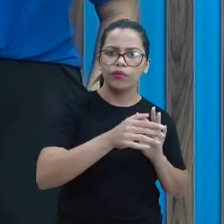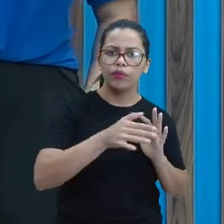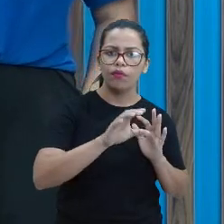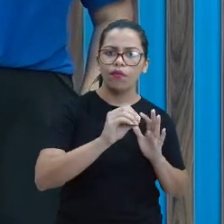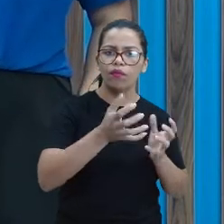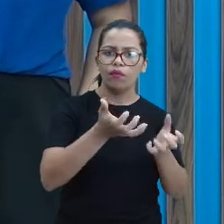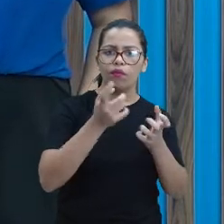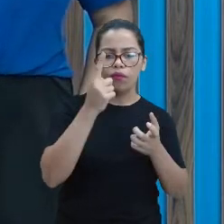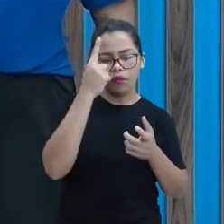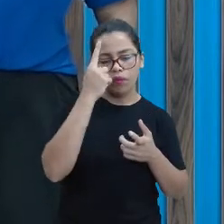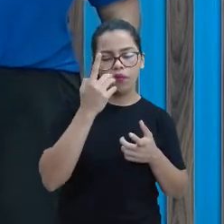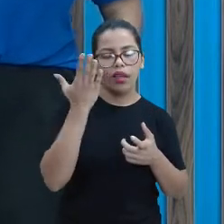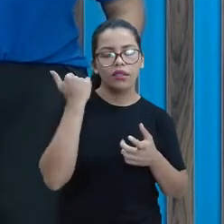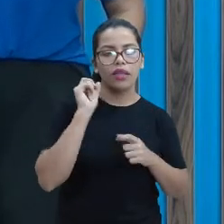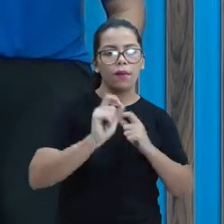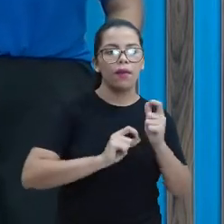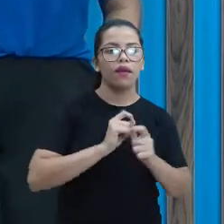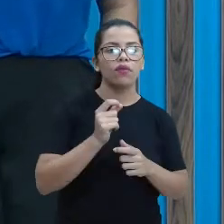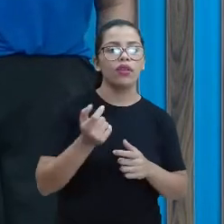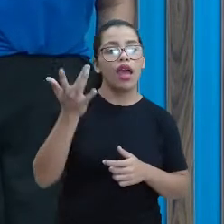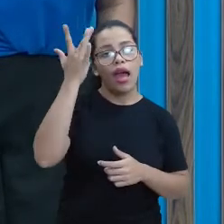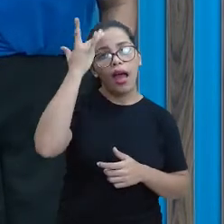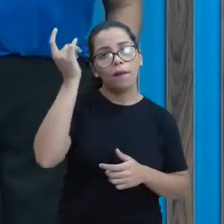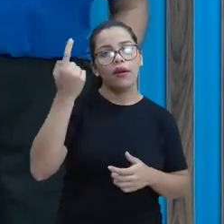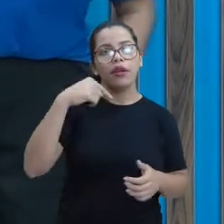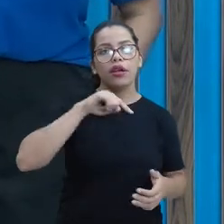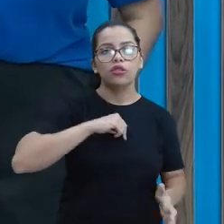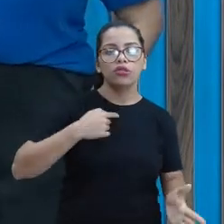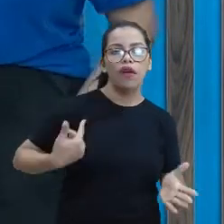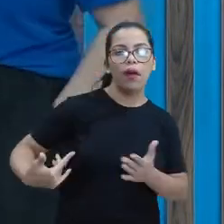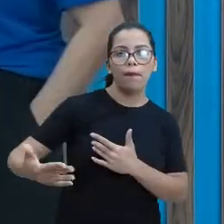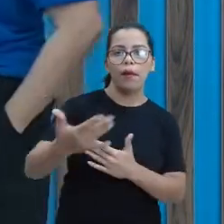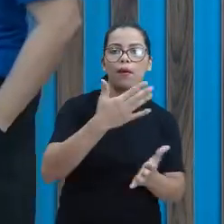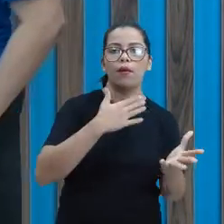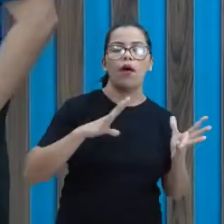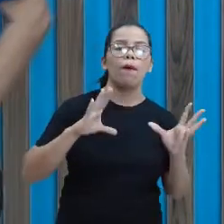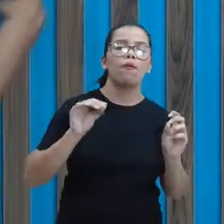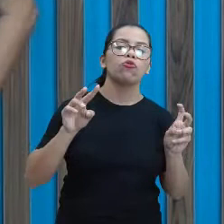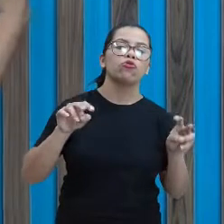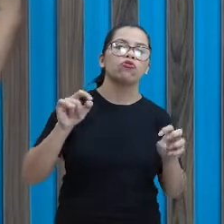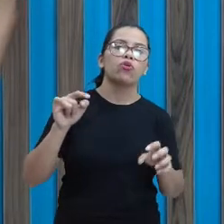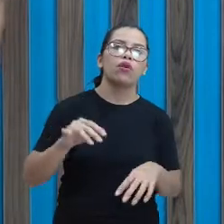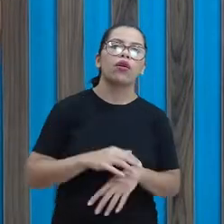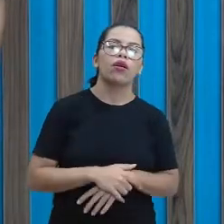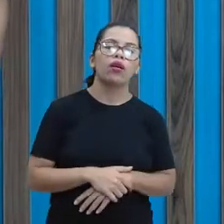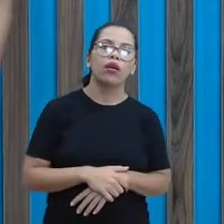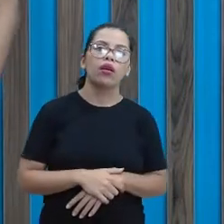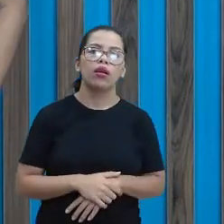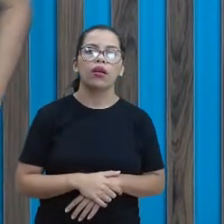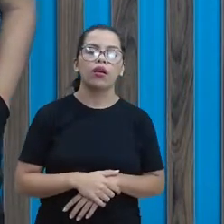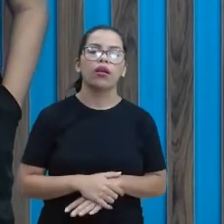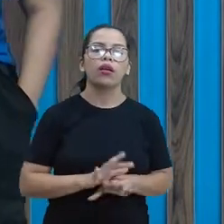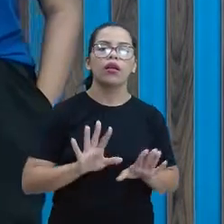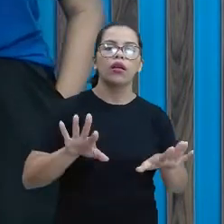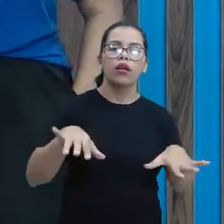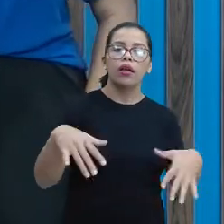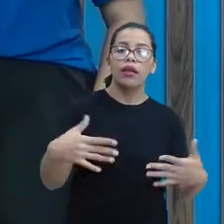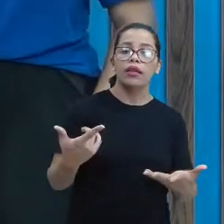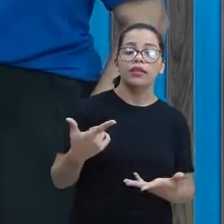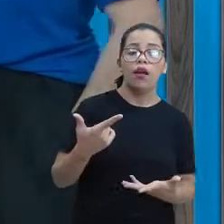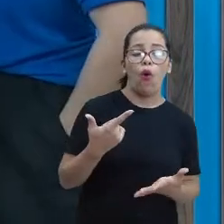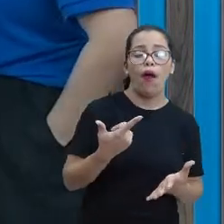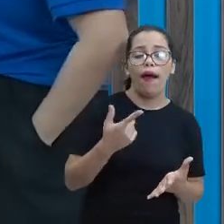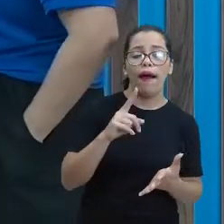Quero ver o que amanhã a gente vai discutir bastante sobre isso, tá? Ó, a ficção é tão antiga quanto a própria